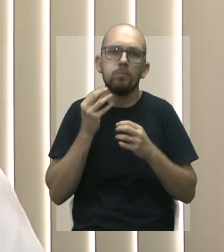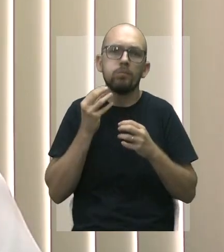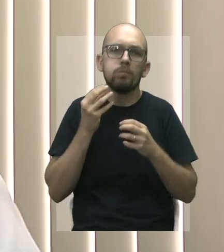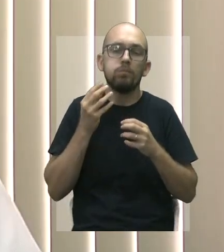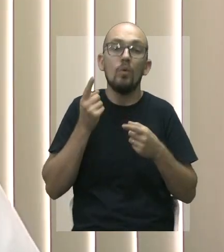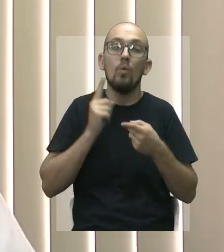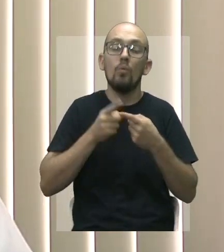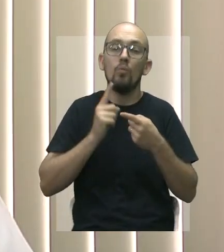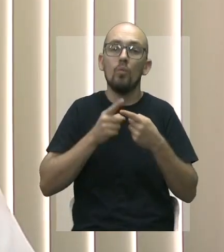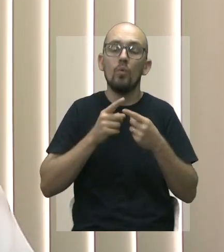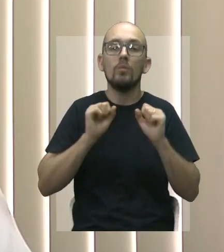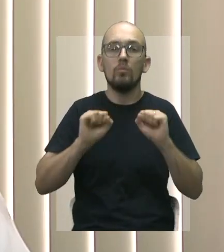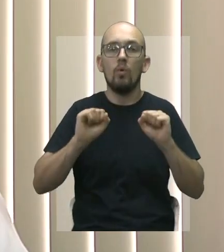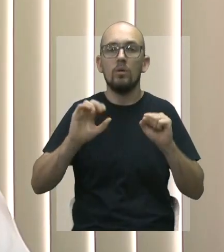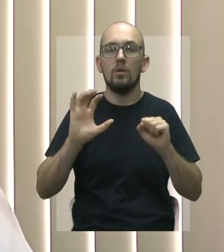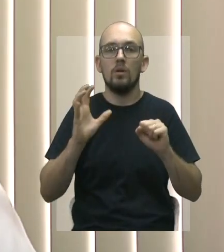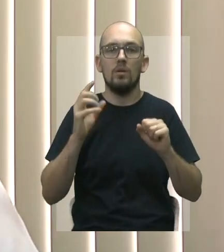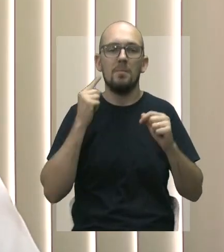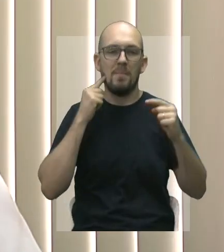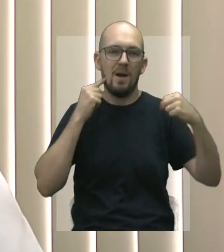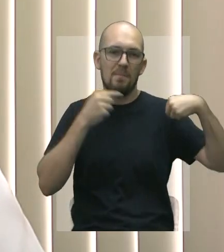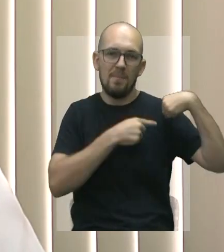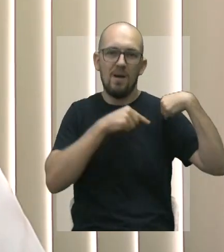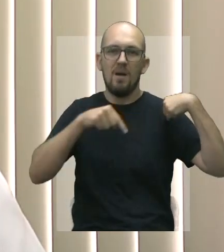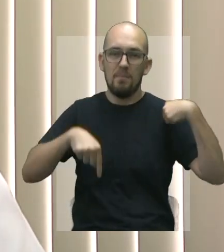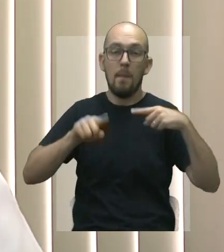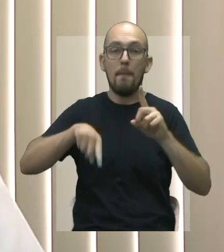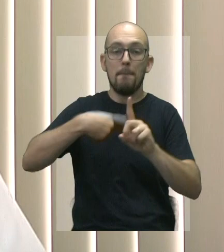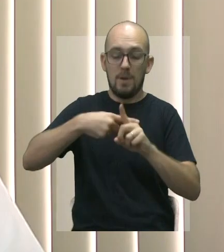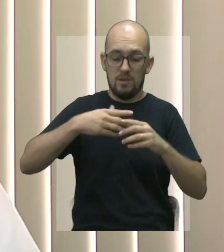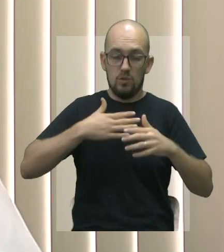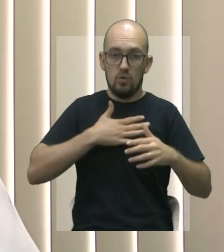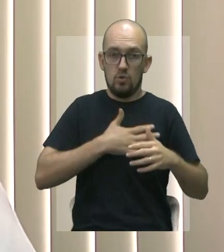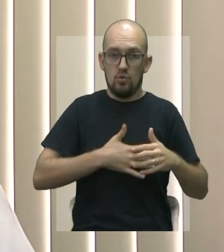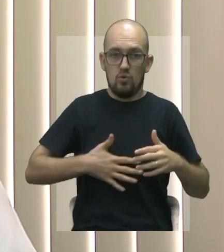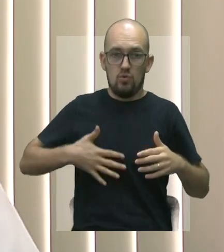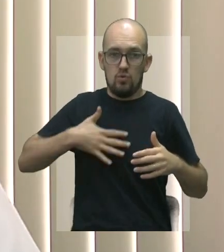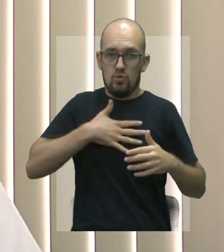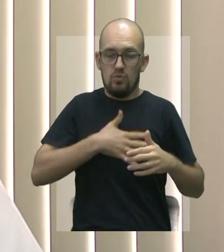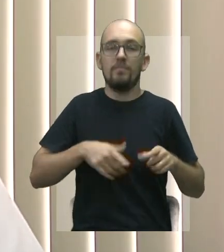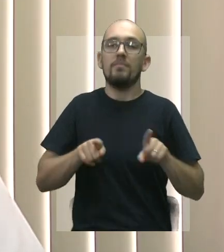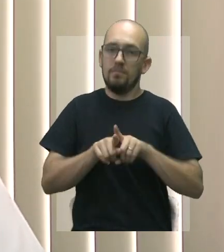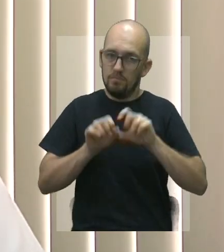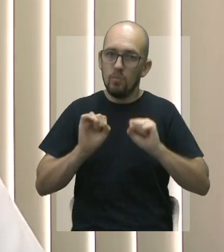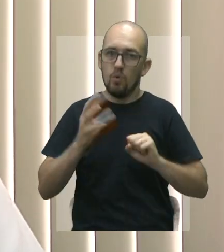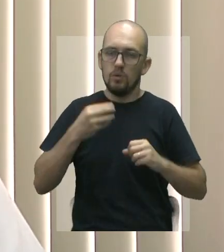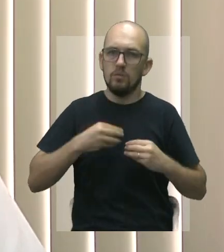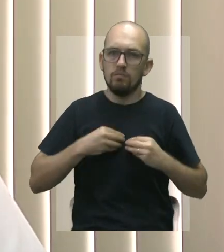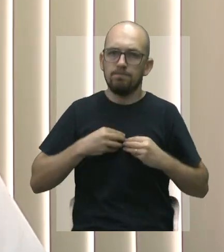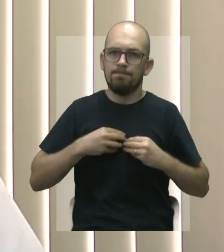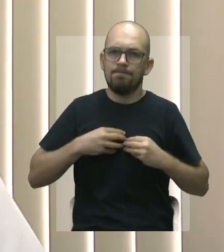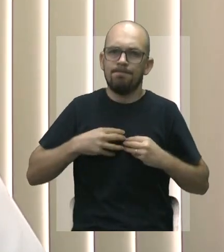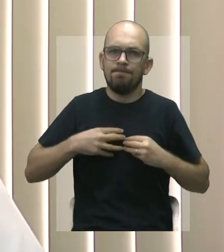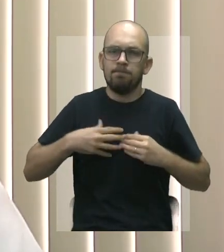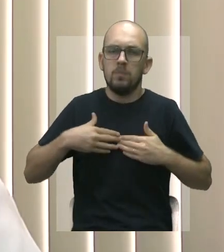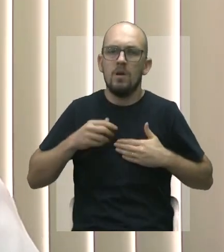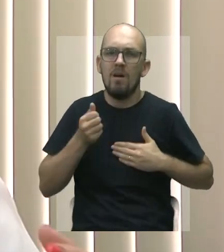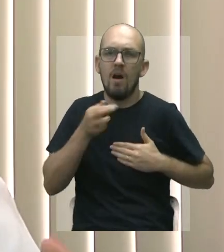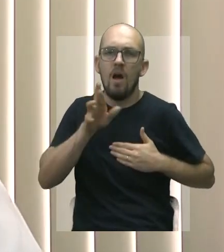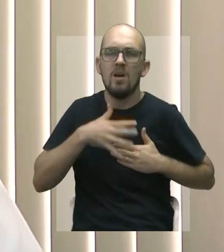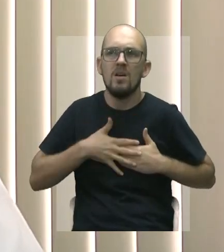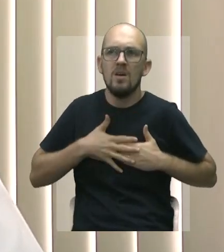câncer na região do tórax, chamada de linfonodomegalia, em que eles ficam grandes e podem causar desconforto